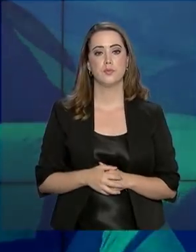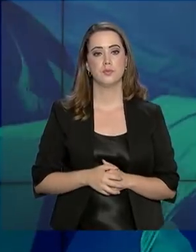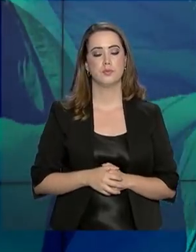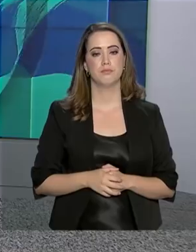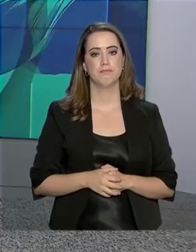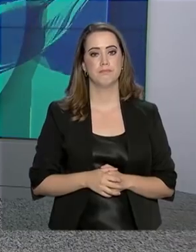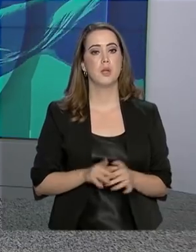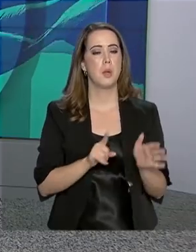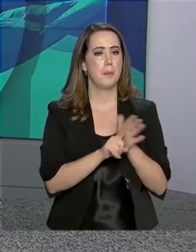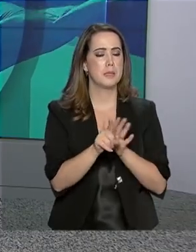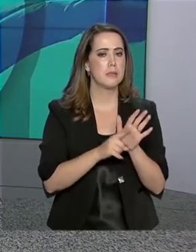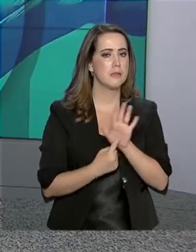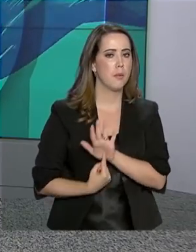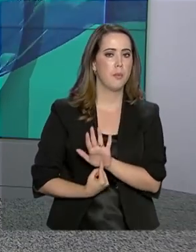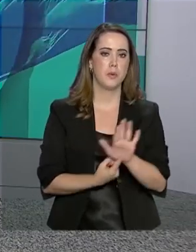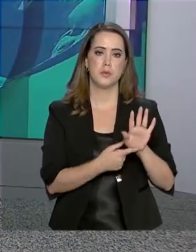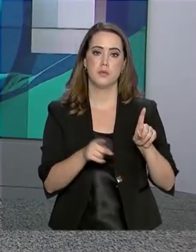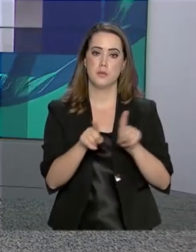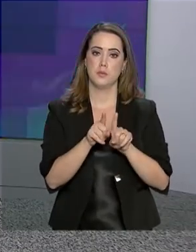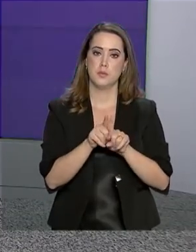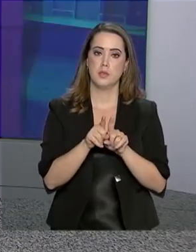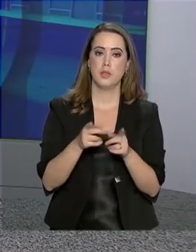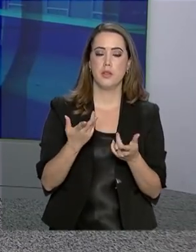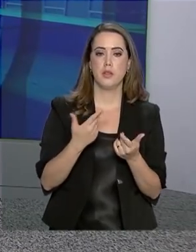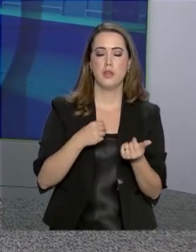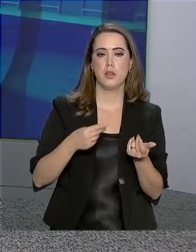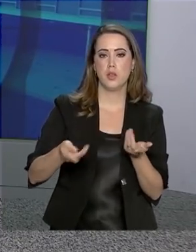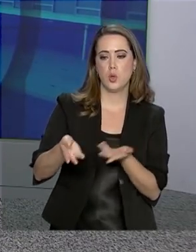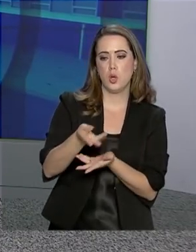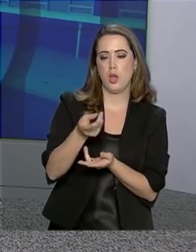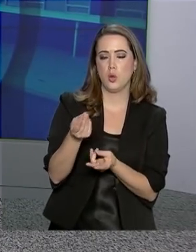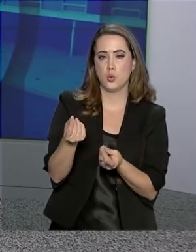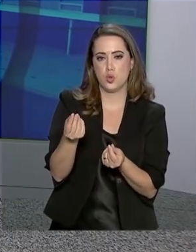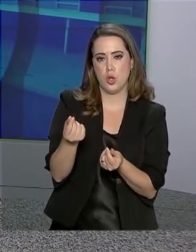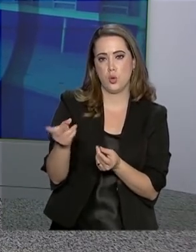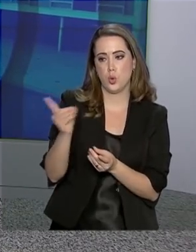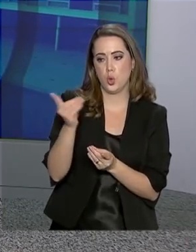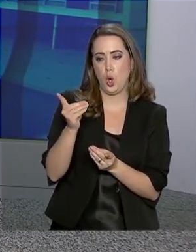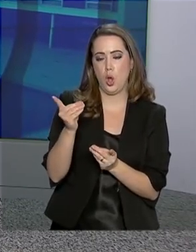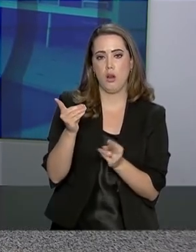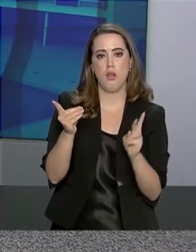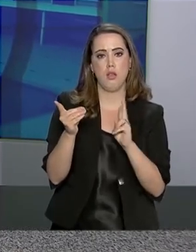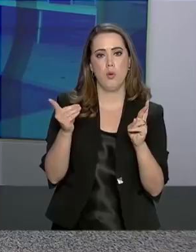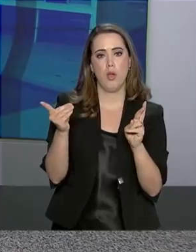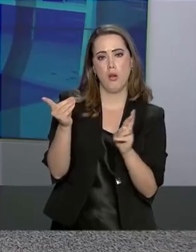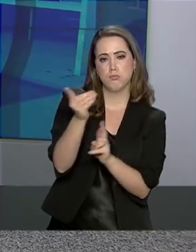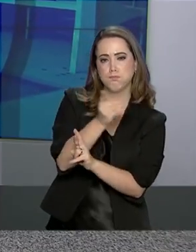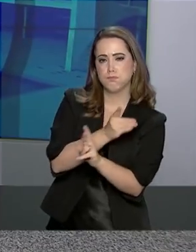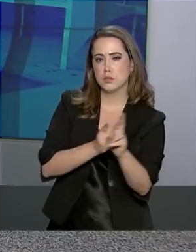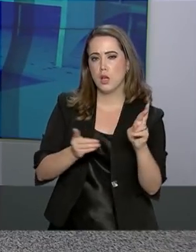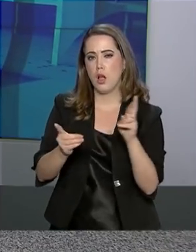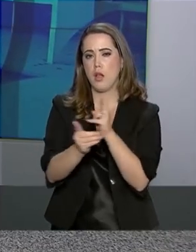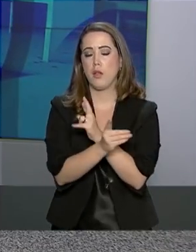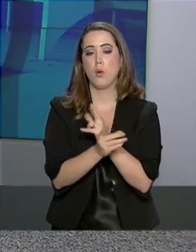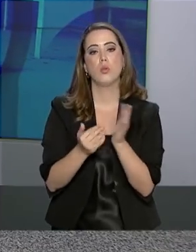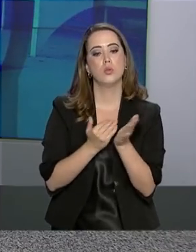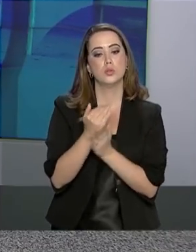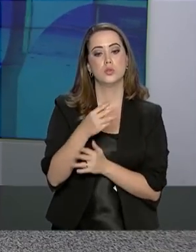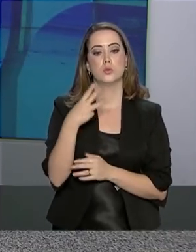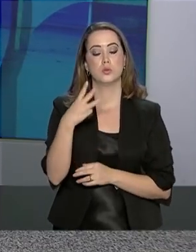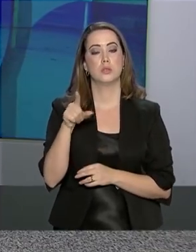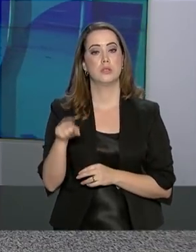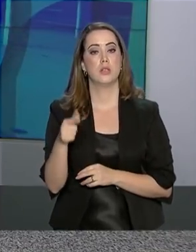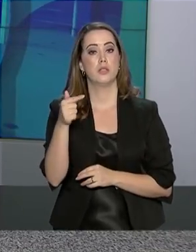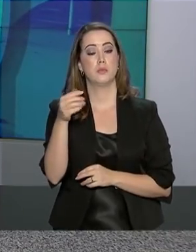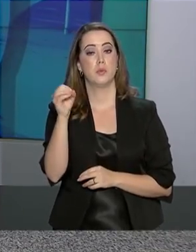por. a pesquisa aponta ainda que a previsão para o câmbio se Manteve o dólar deve ficar em r$ 3,70